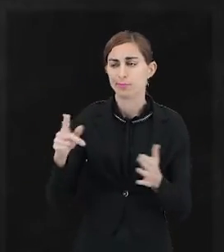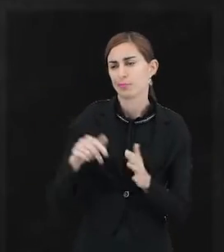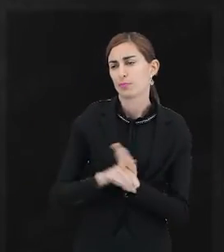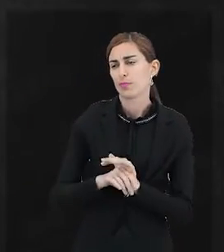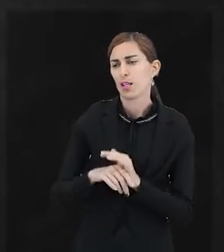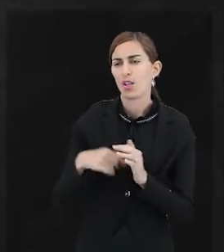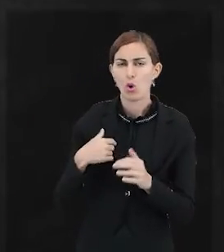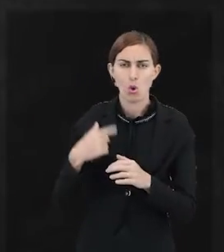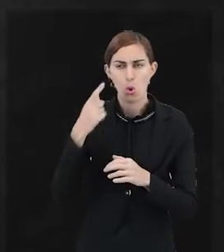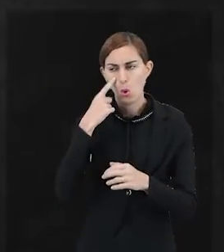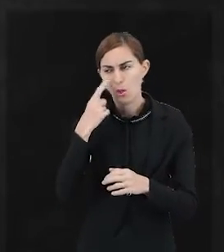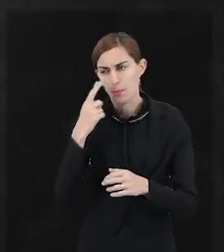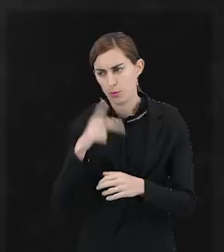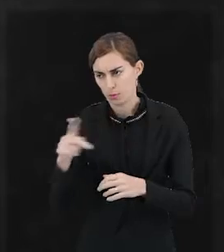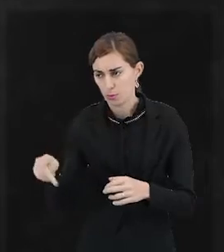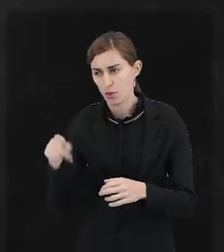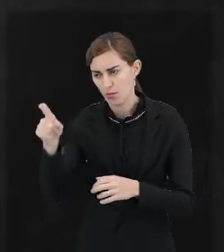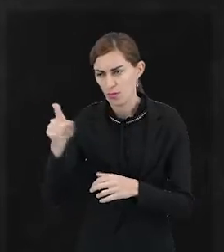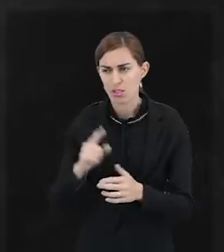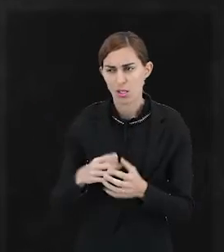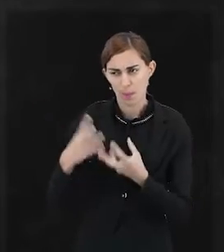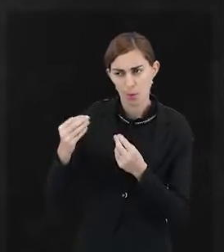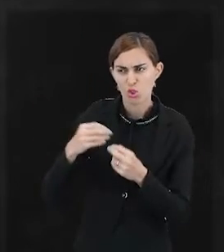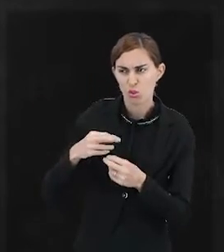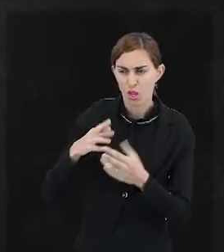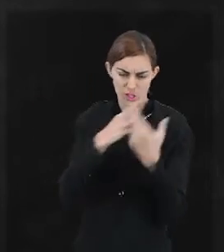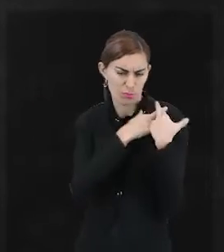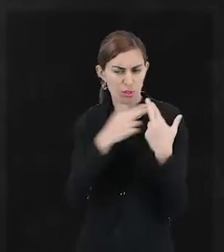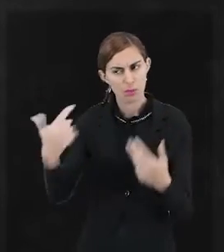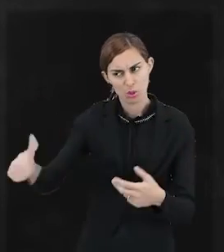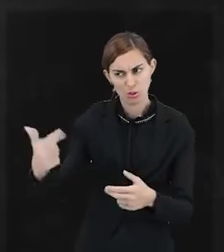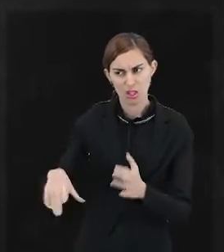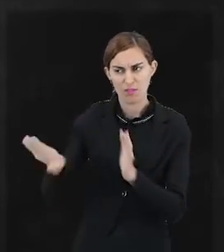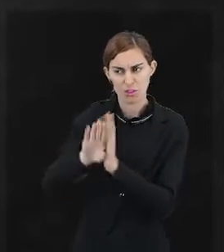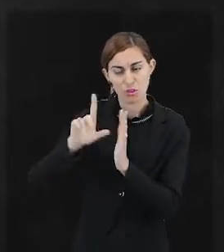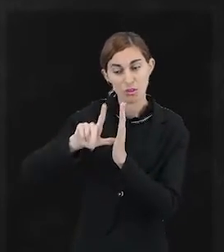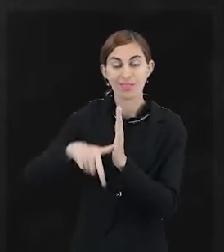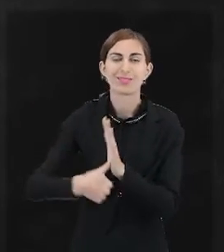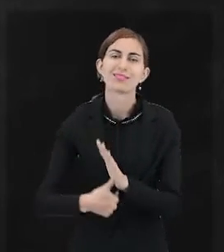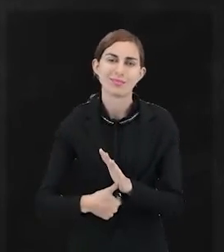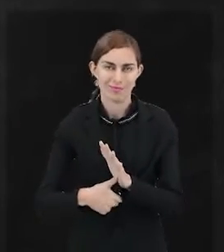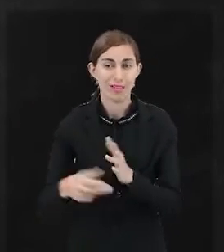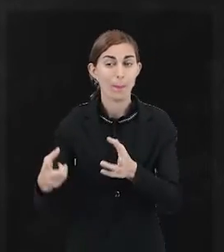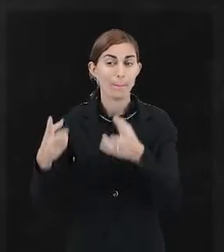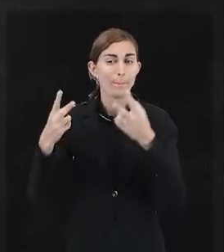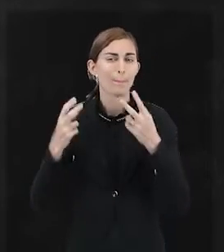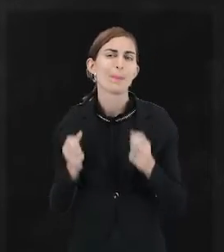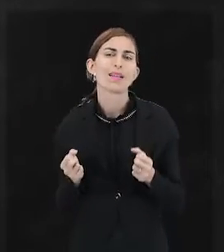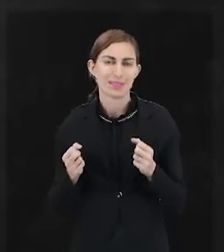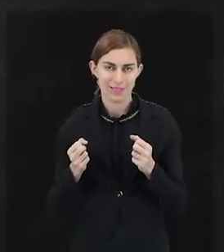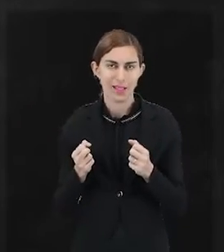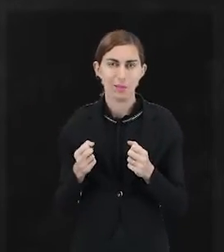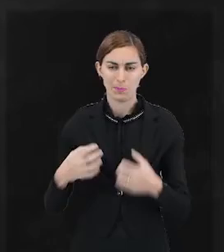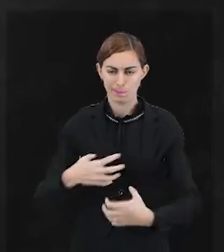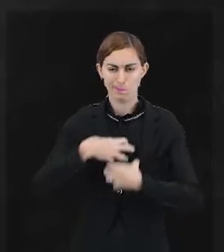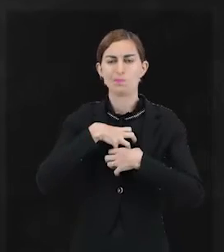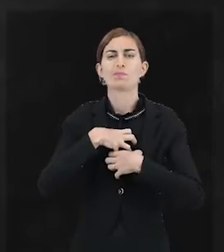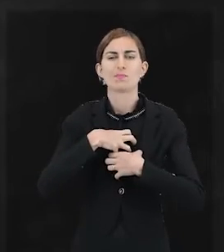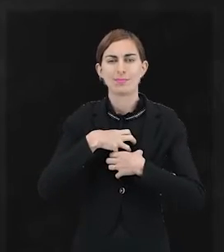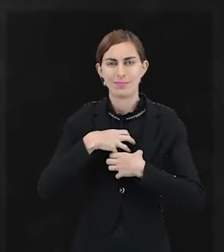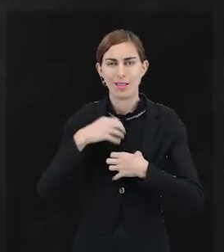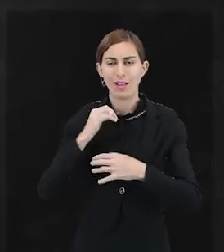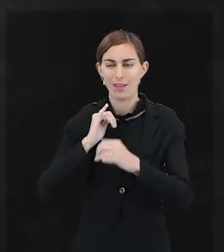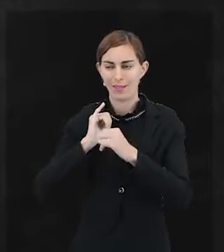eu dizer, olha, professora, você está sendo muito irresponsável chegando mais tarde. Percebam que isso vai ter um impacto para a pessoa que recebe